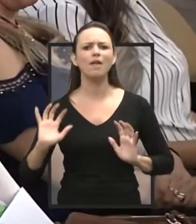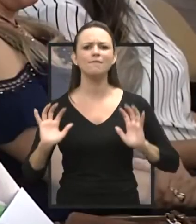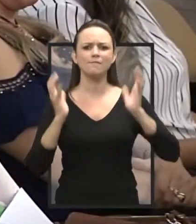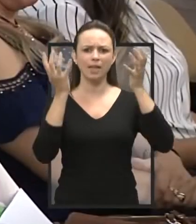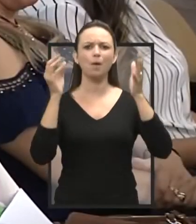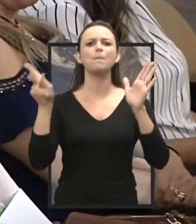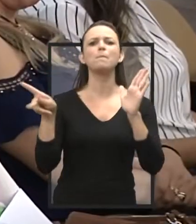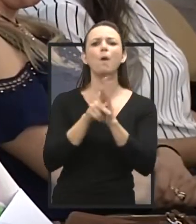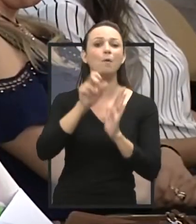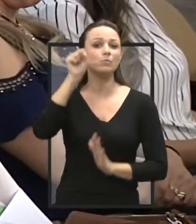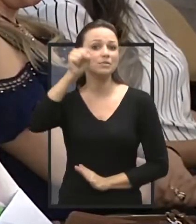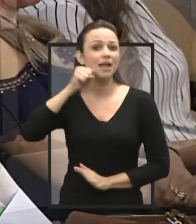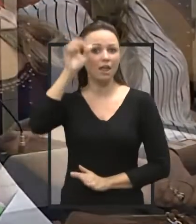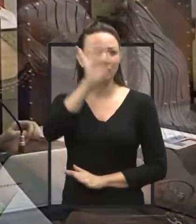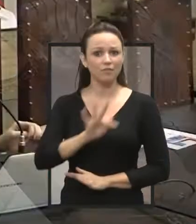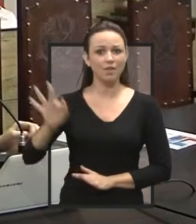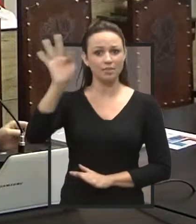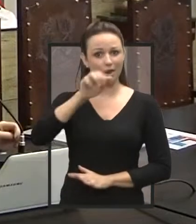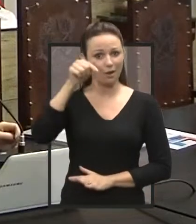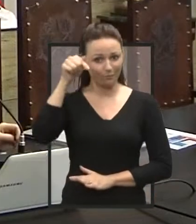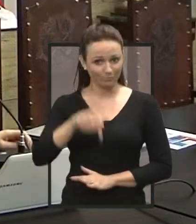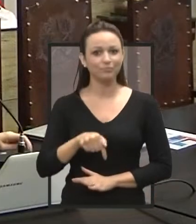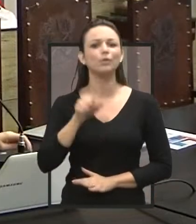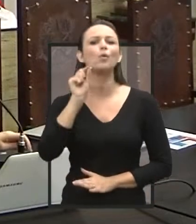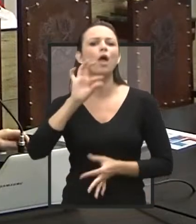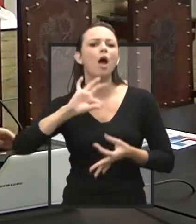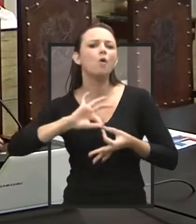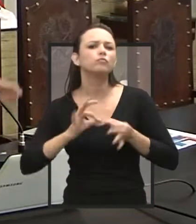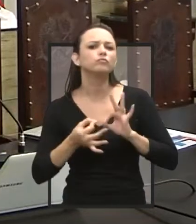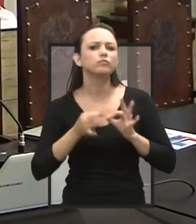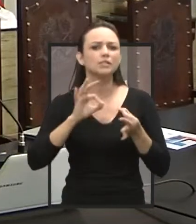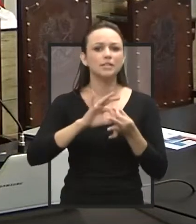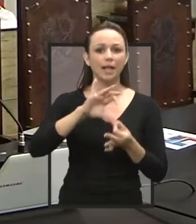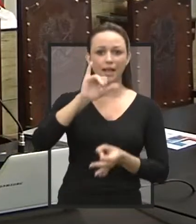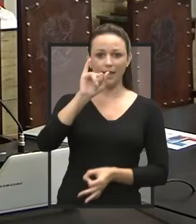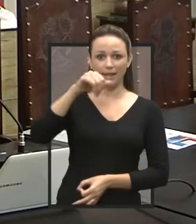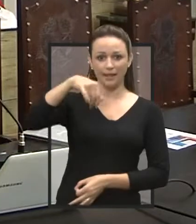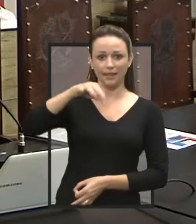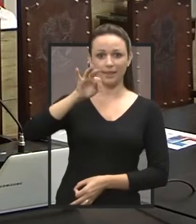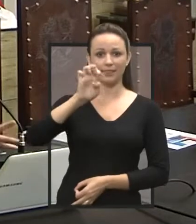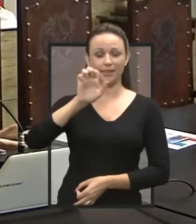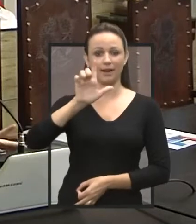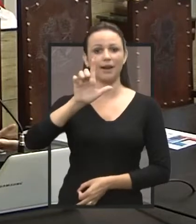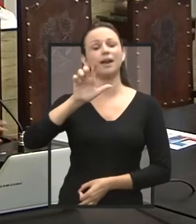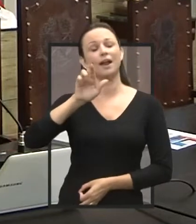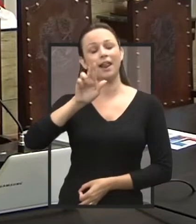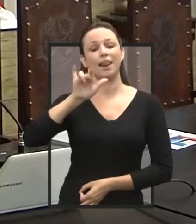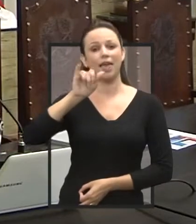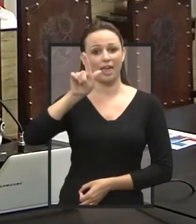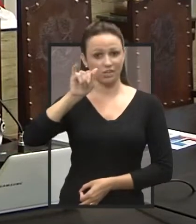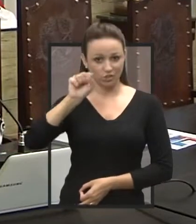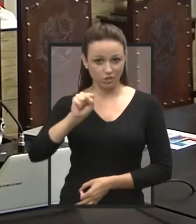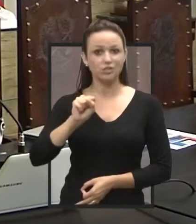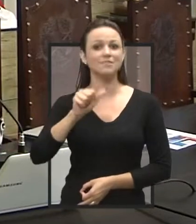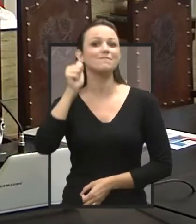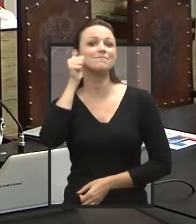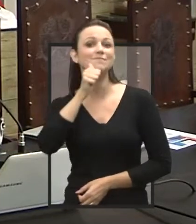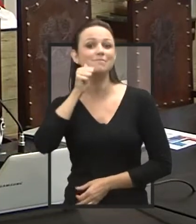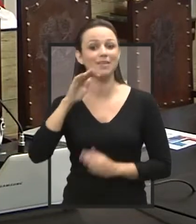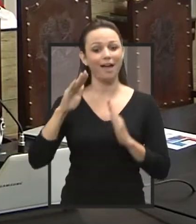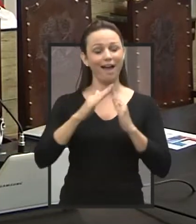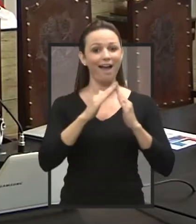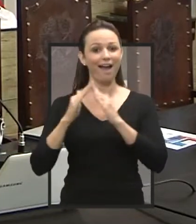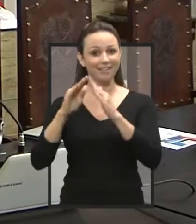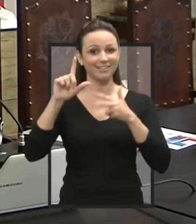evento do Senado Federal para o município: a oficina Inteleges Senado Mulheres nas Casas